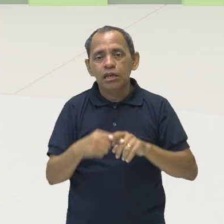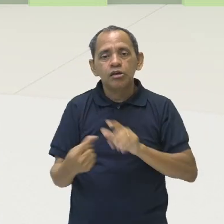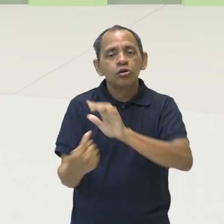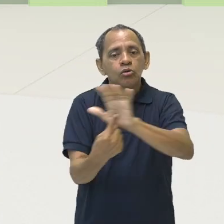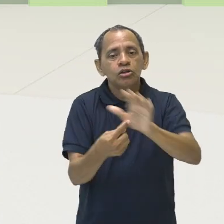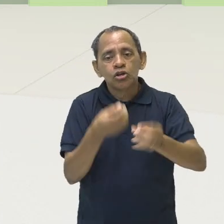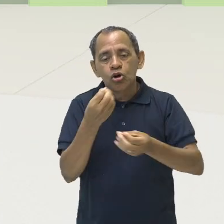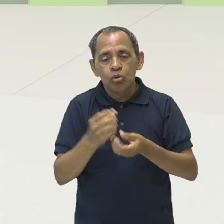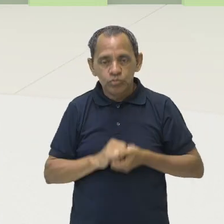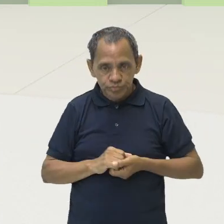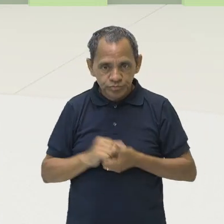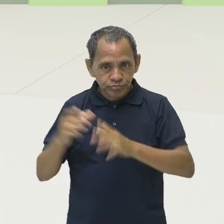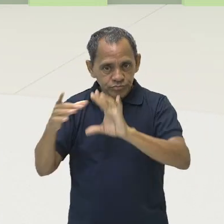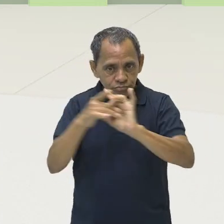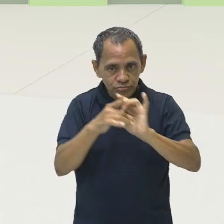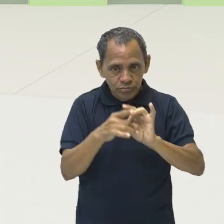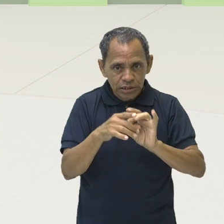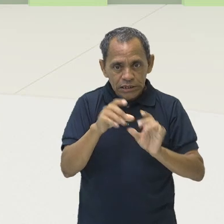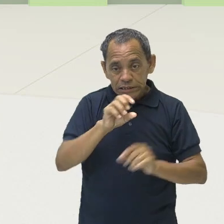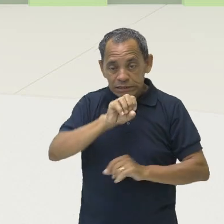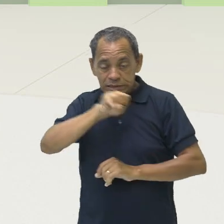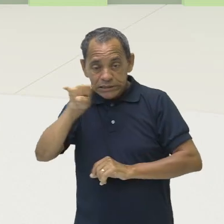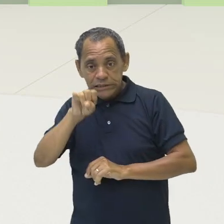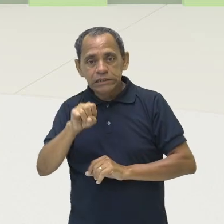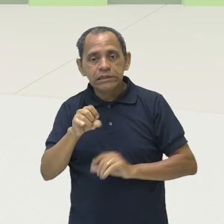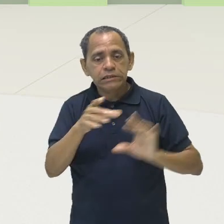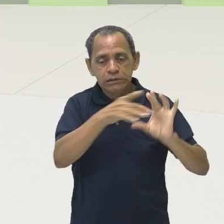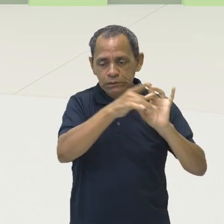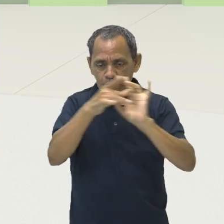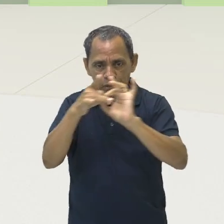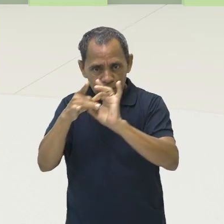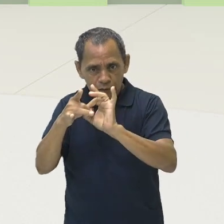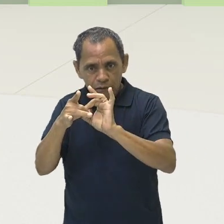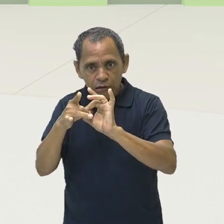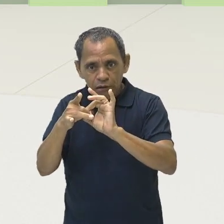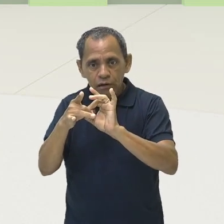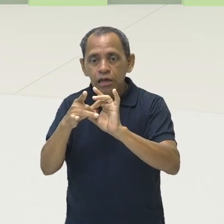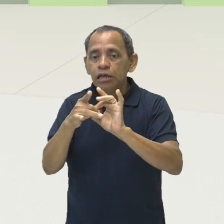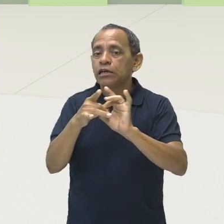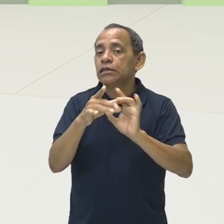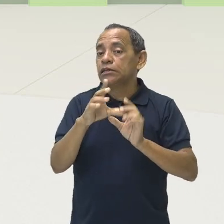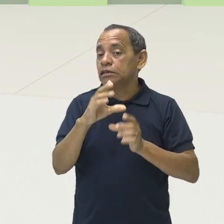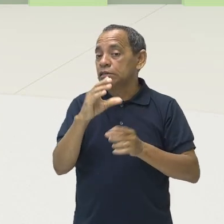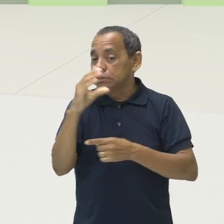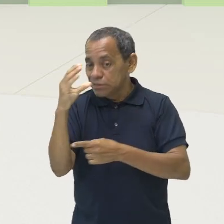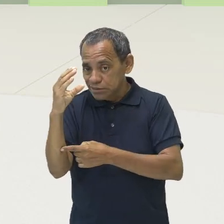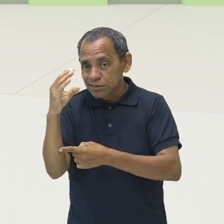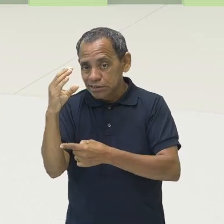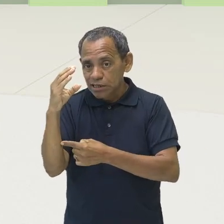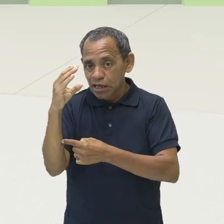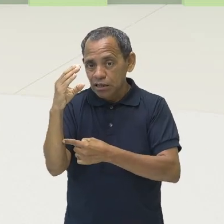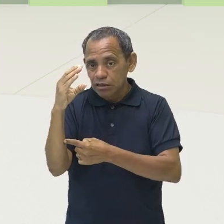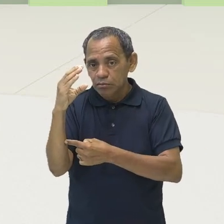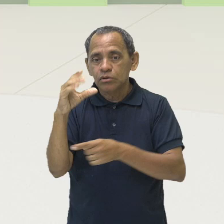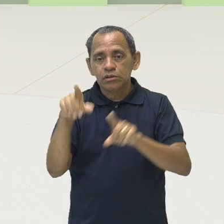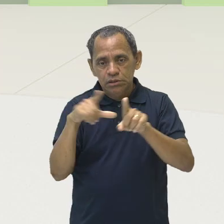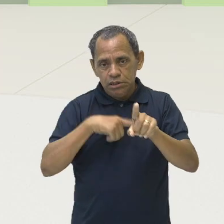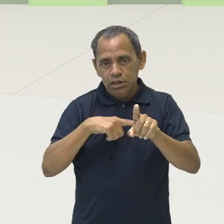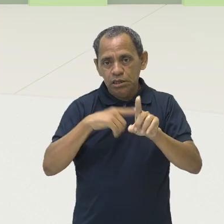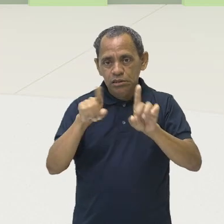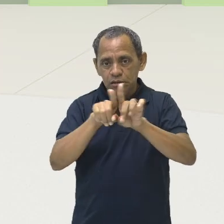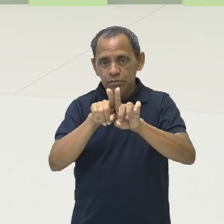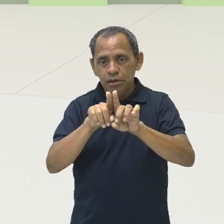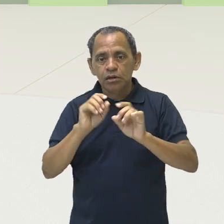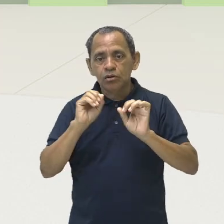cadeia e se sobra carbono para cima ou para baixo, isso significa que tem uma ramificação. Então, existem 2 tipos